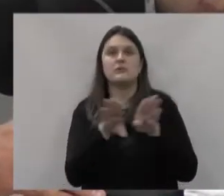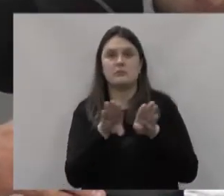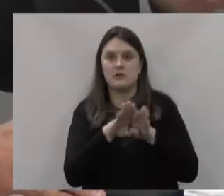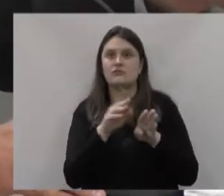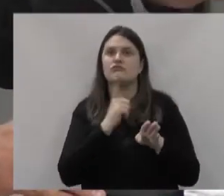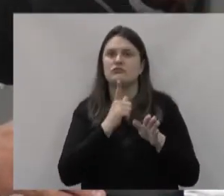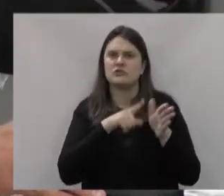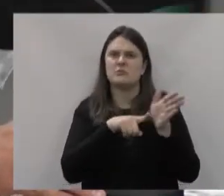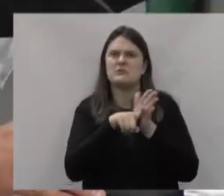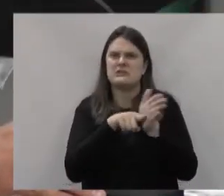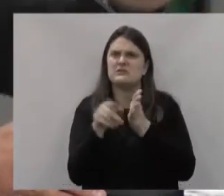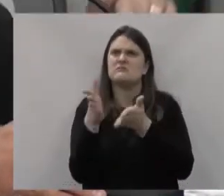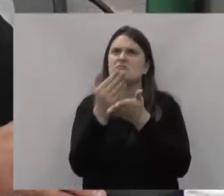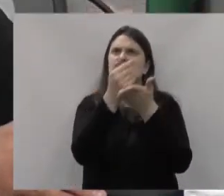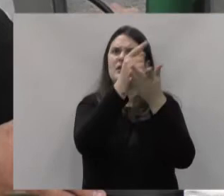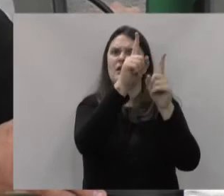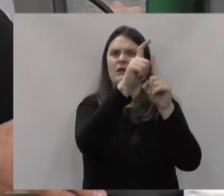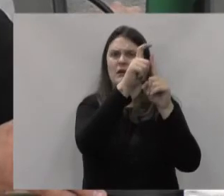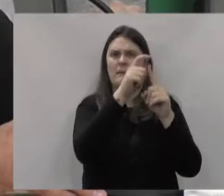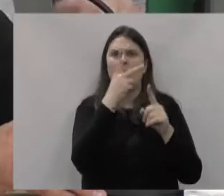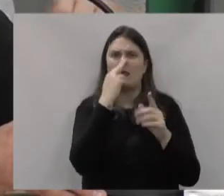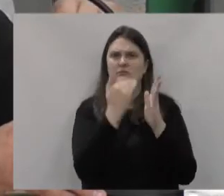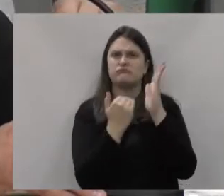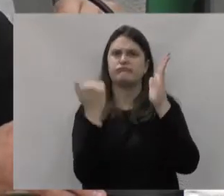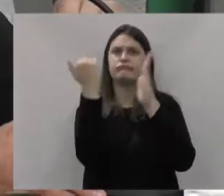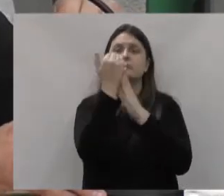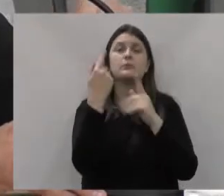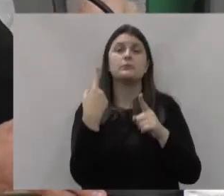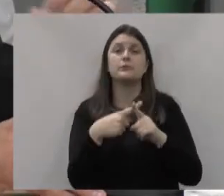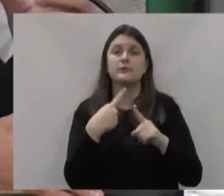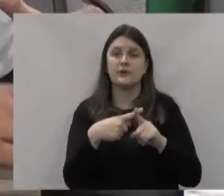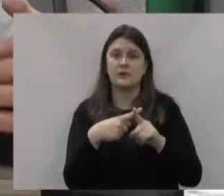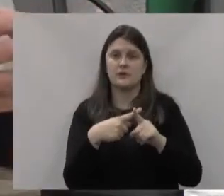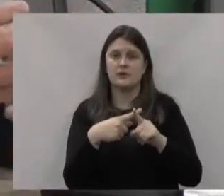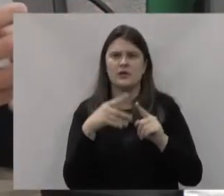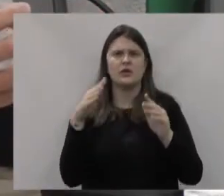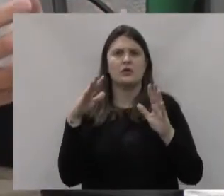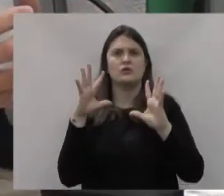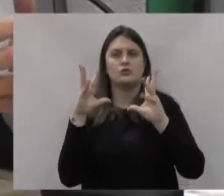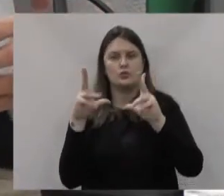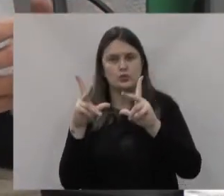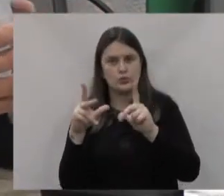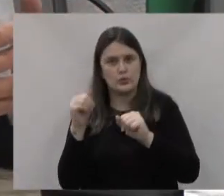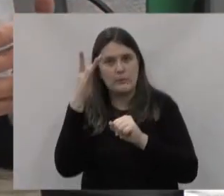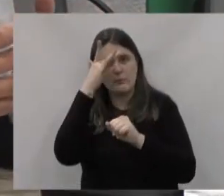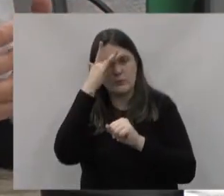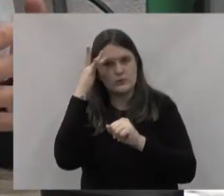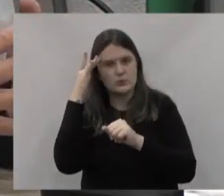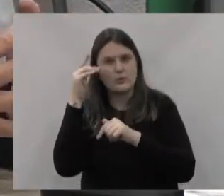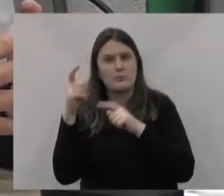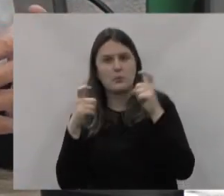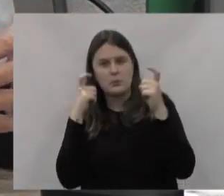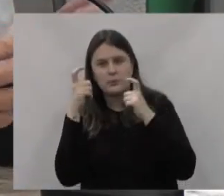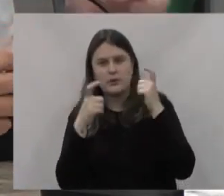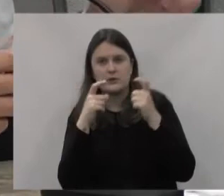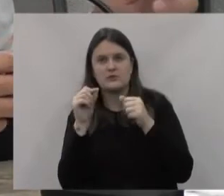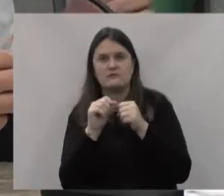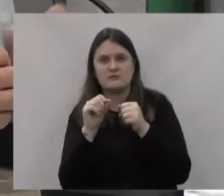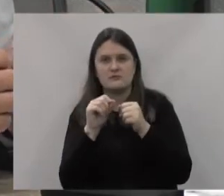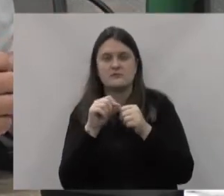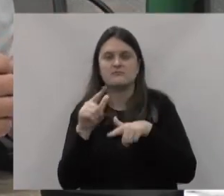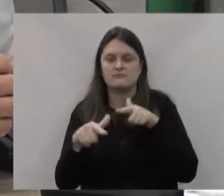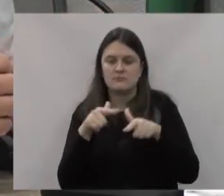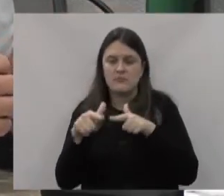de pedofilia, foi altíssimo. Mas por quê? Porque toda uma rede estava preocupada em fazer um trabalho